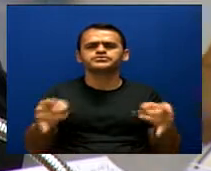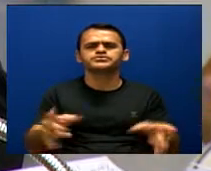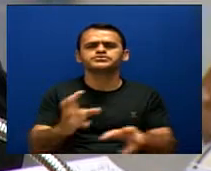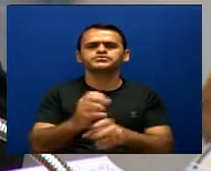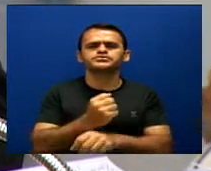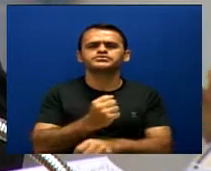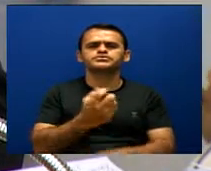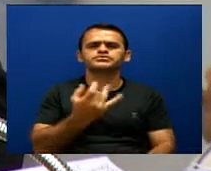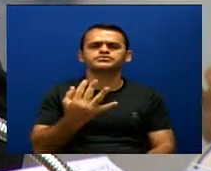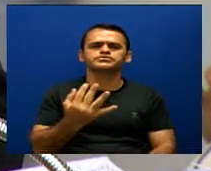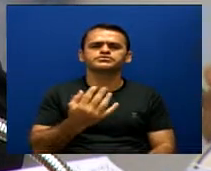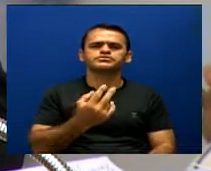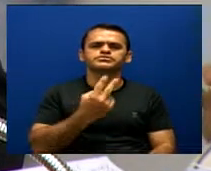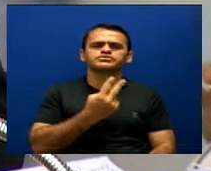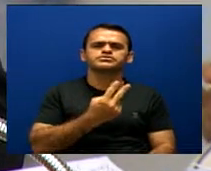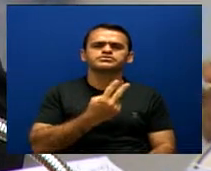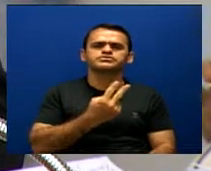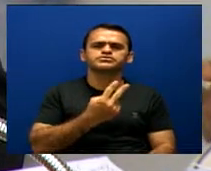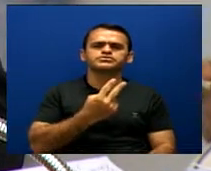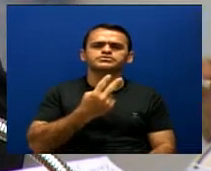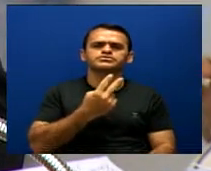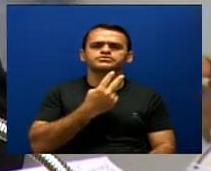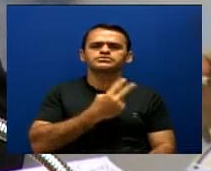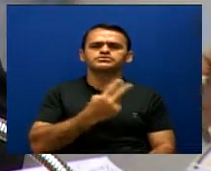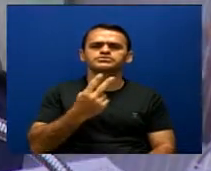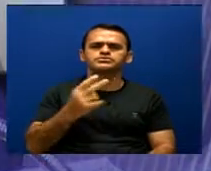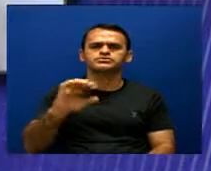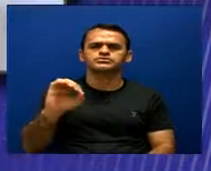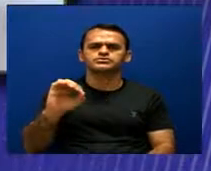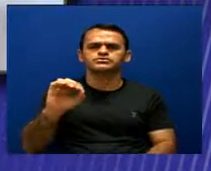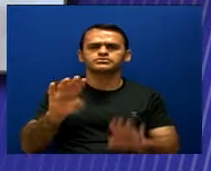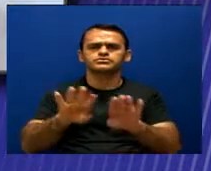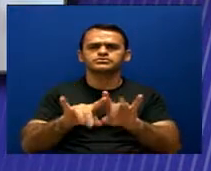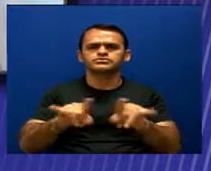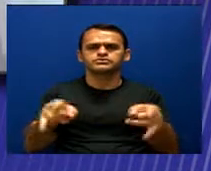São 200, 201? Boa, 220...